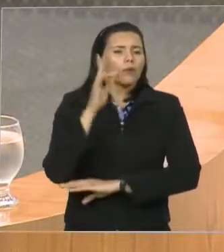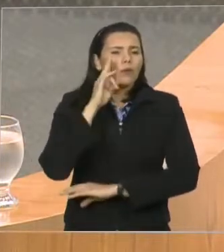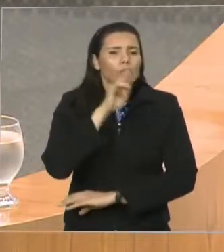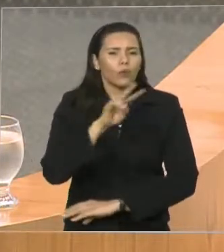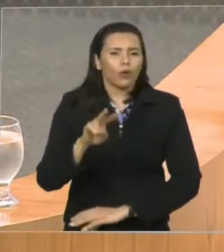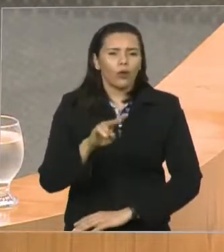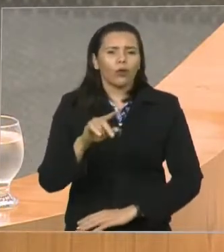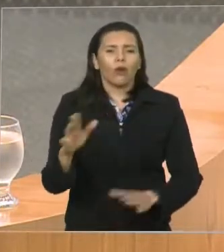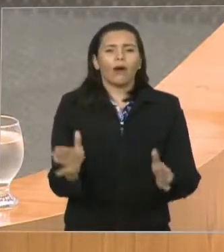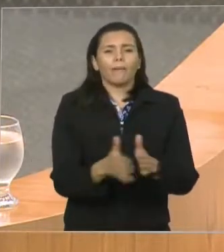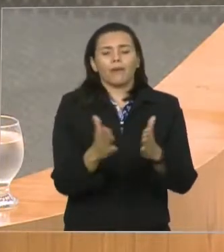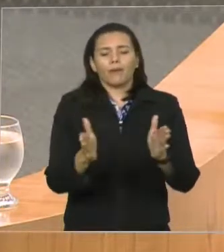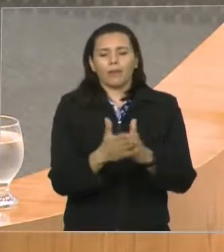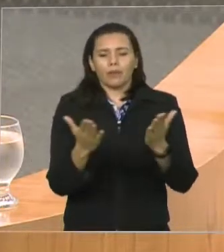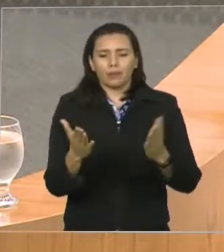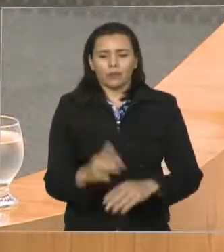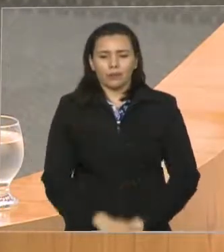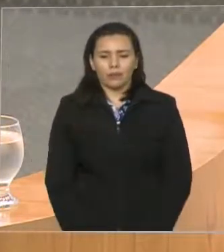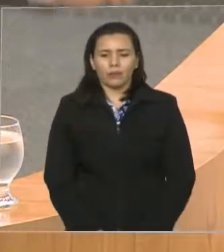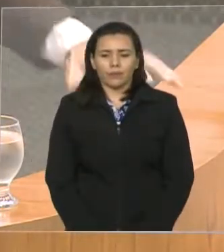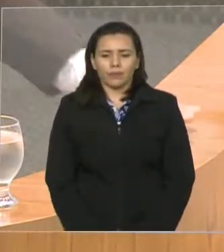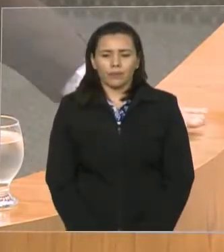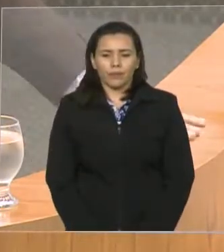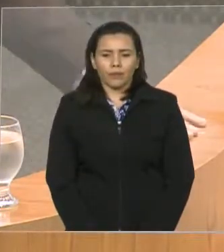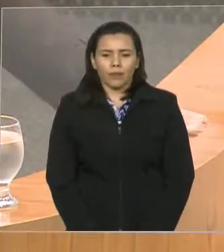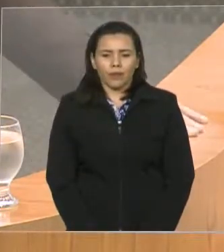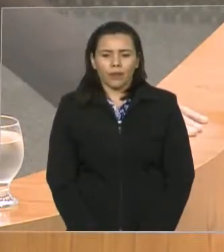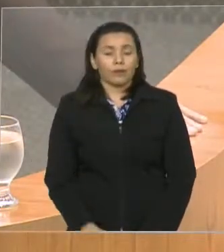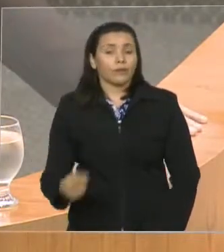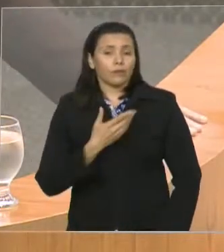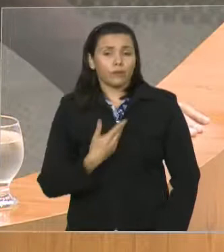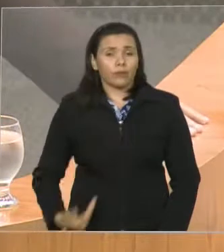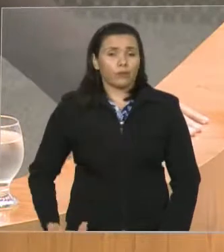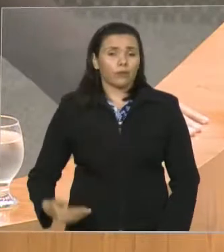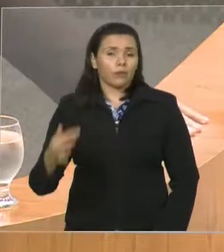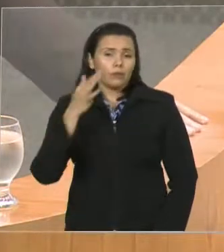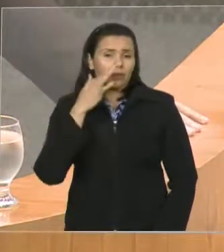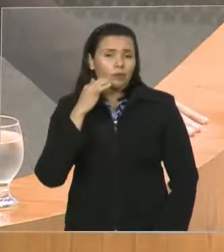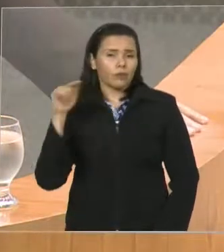do Palácio dos Leões, o governador Flávio Dino,